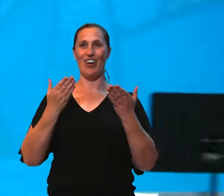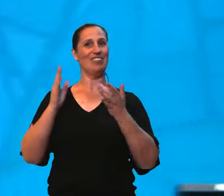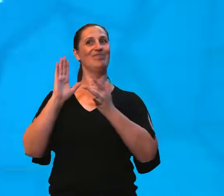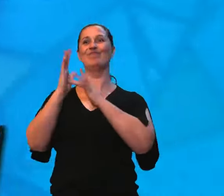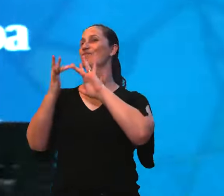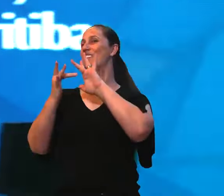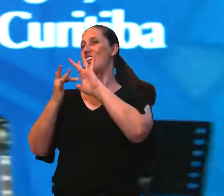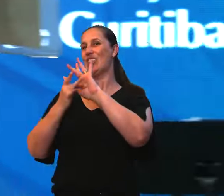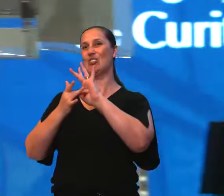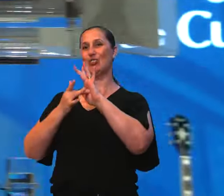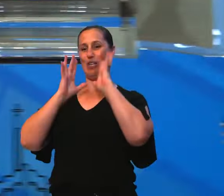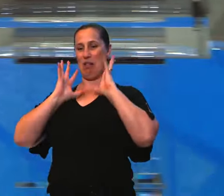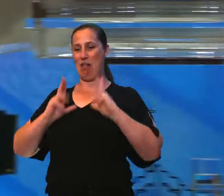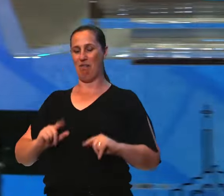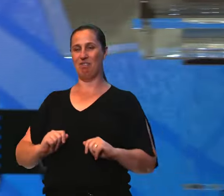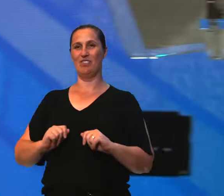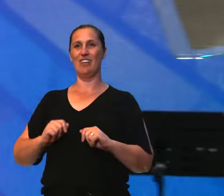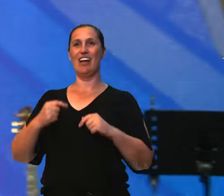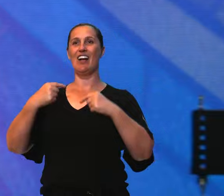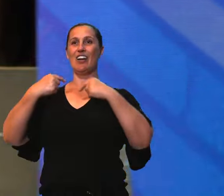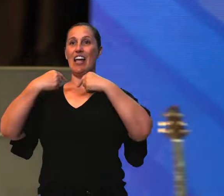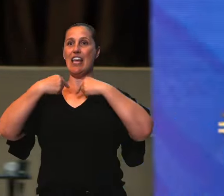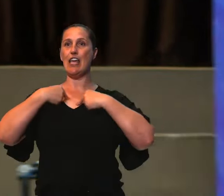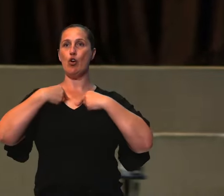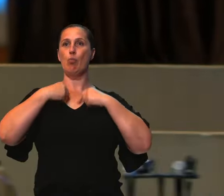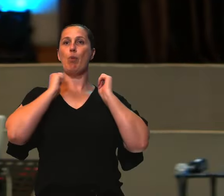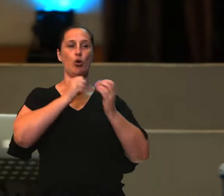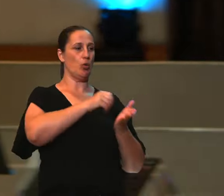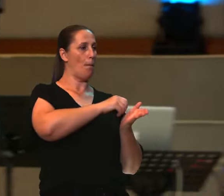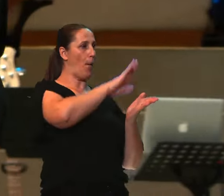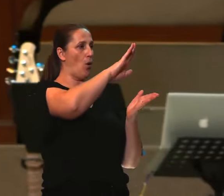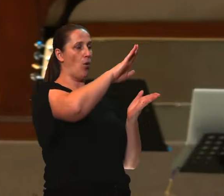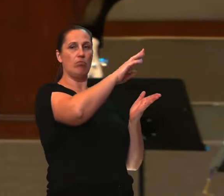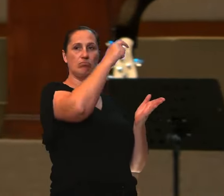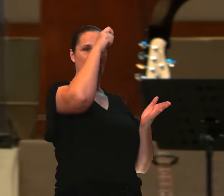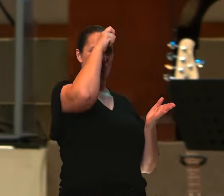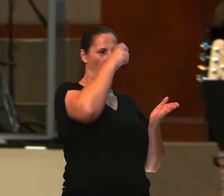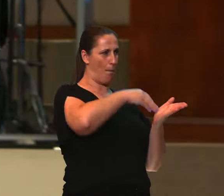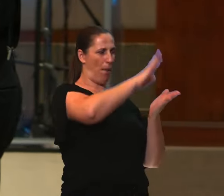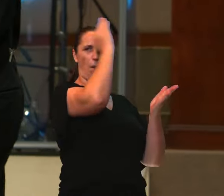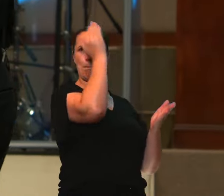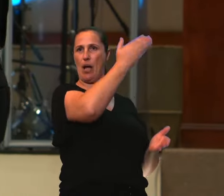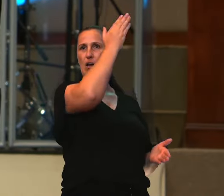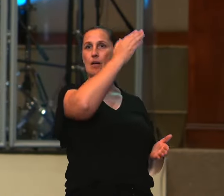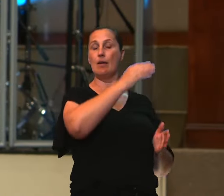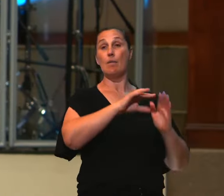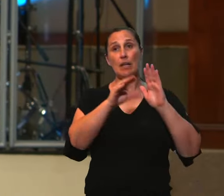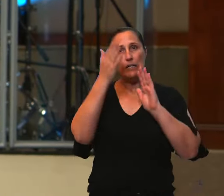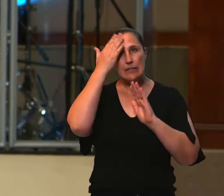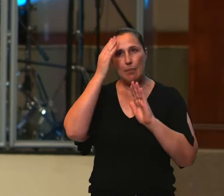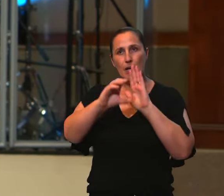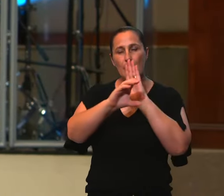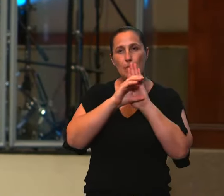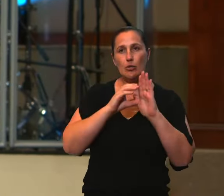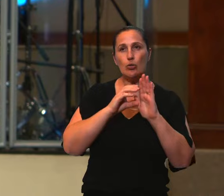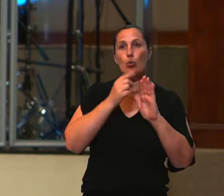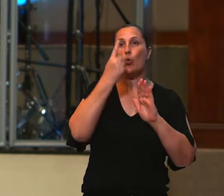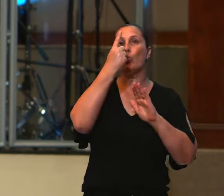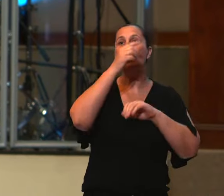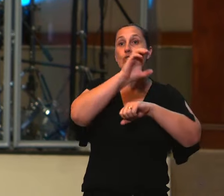assentados nas regiões Celestiais em Cristo Jesus você precisa entender o capítulo 1 de Efésios bem rapidinho no capítulo 1 de Efésios Jesus Tá